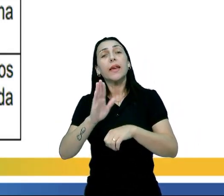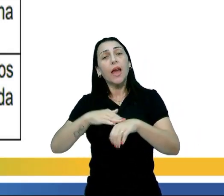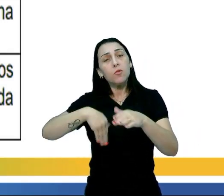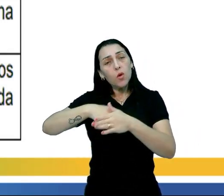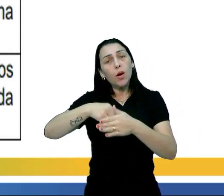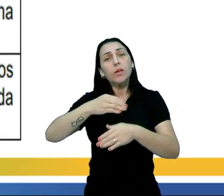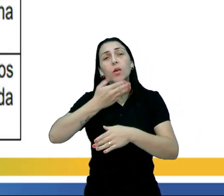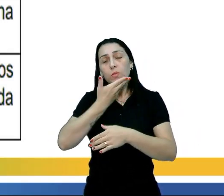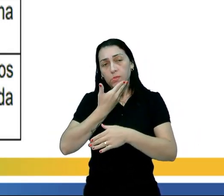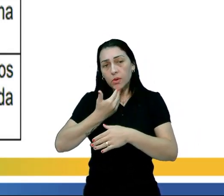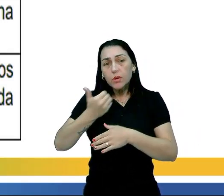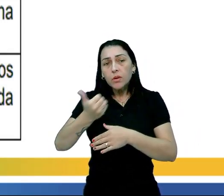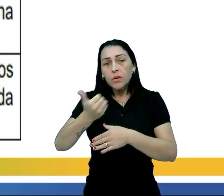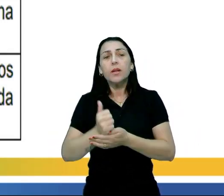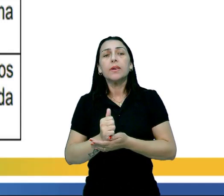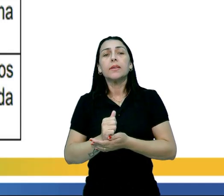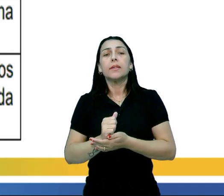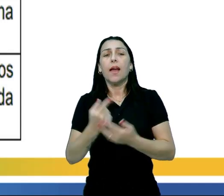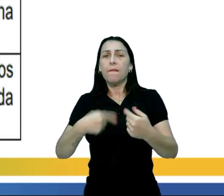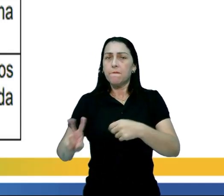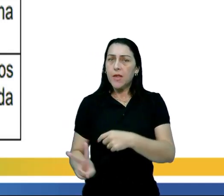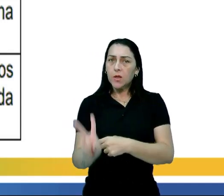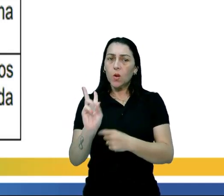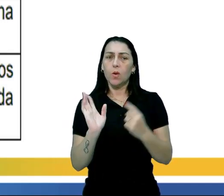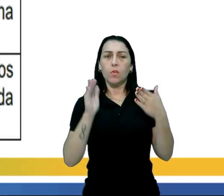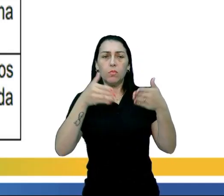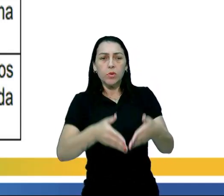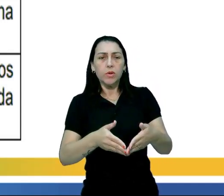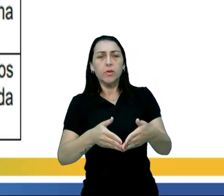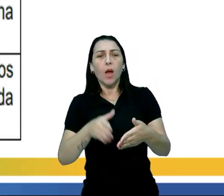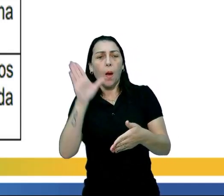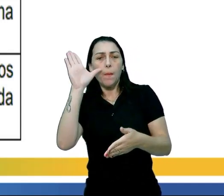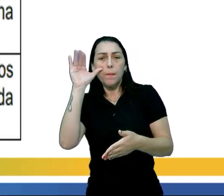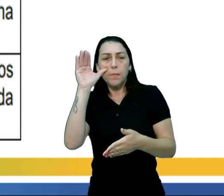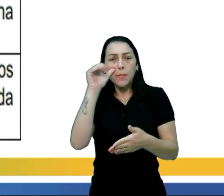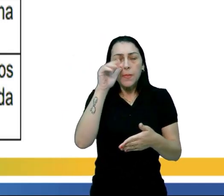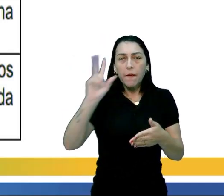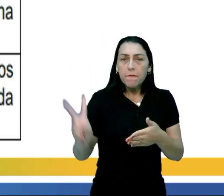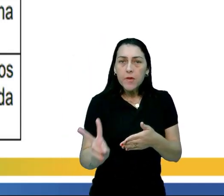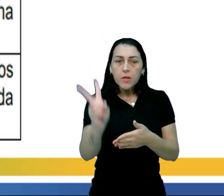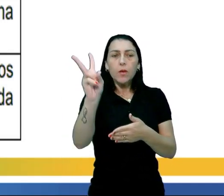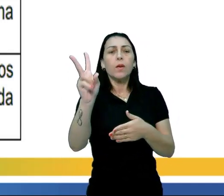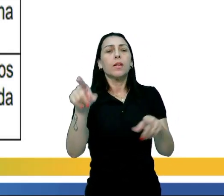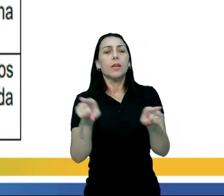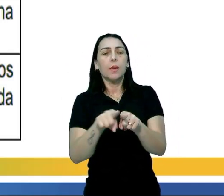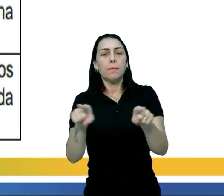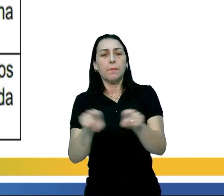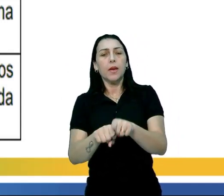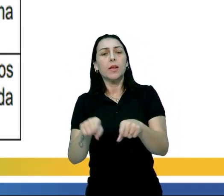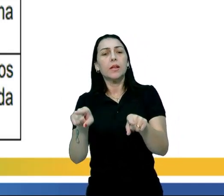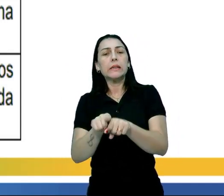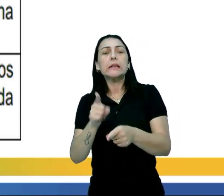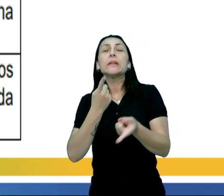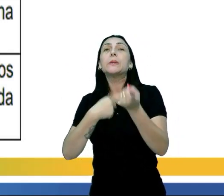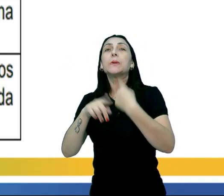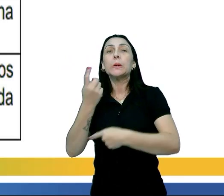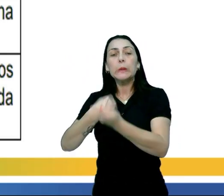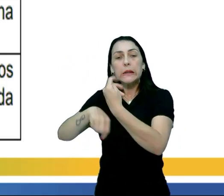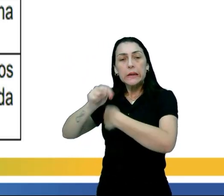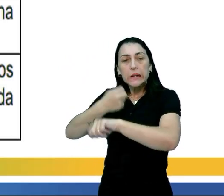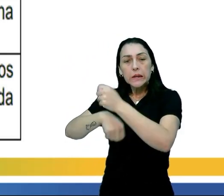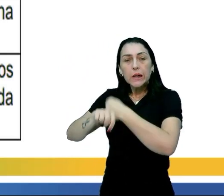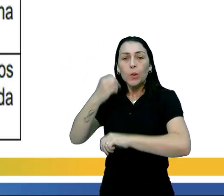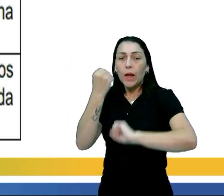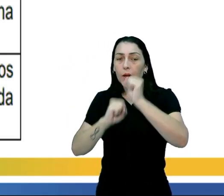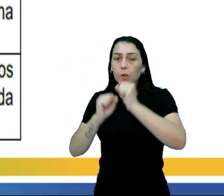os tops, a ênfase na vitória, o interesse exacerbado na vitória, submetido